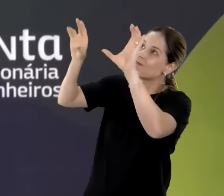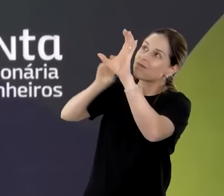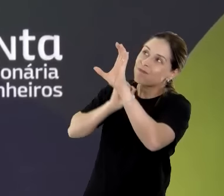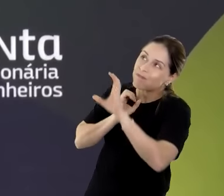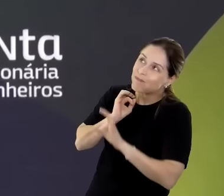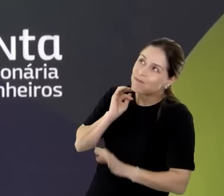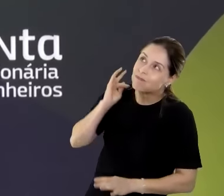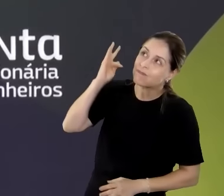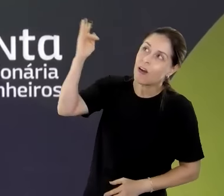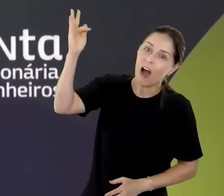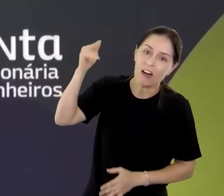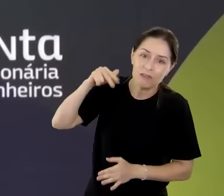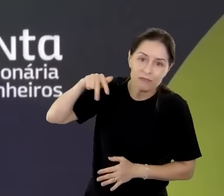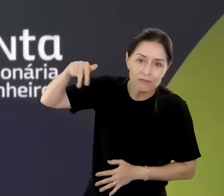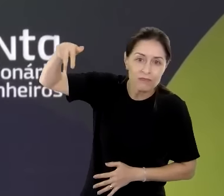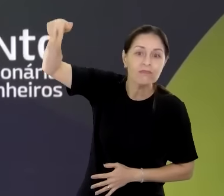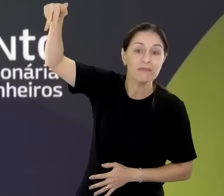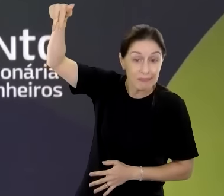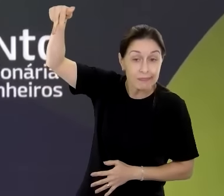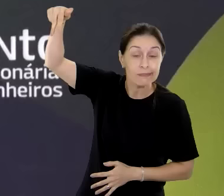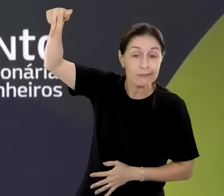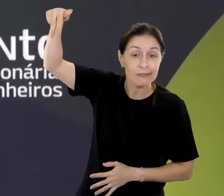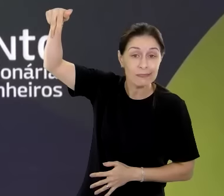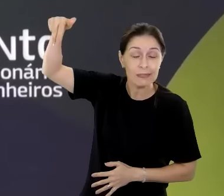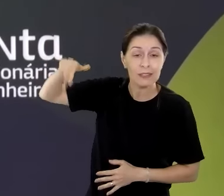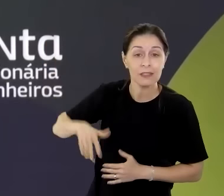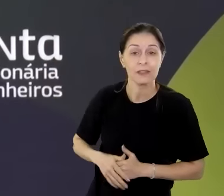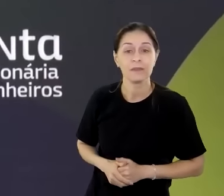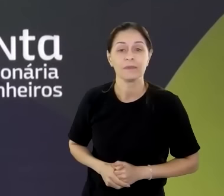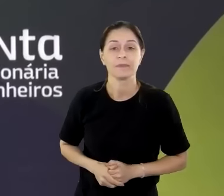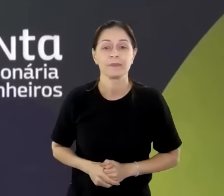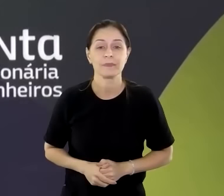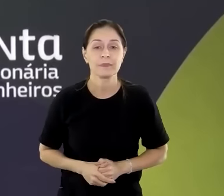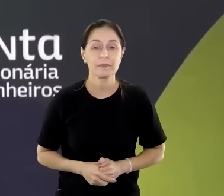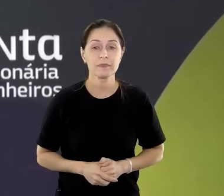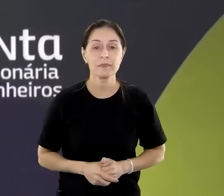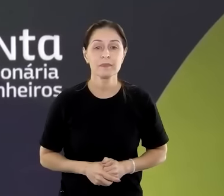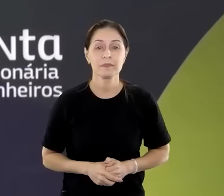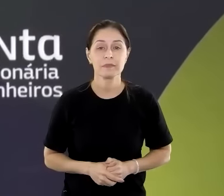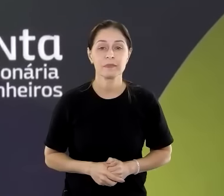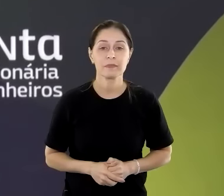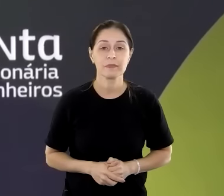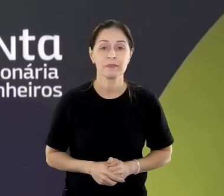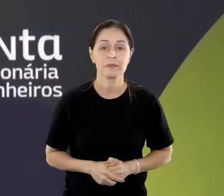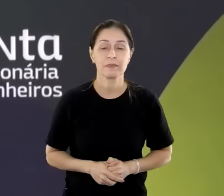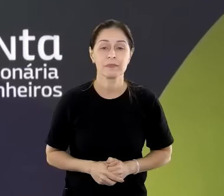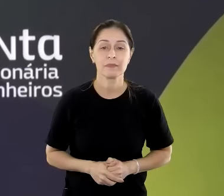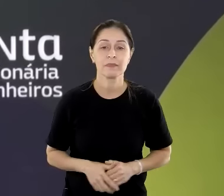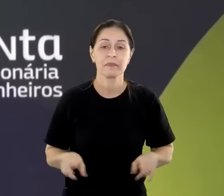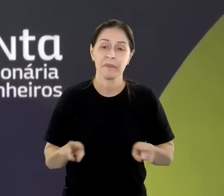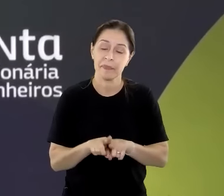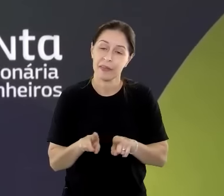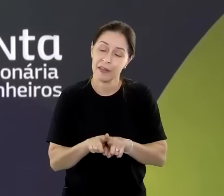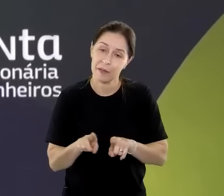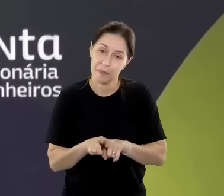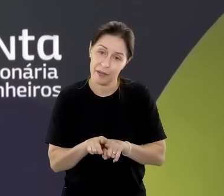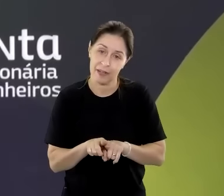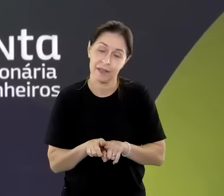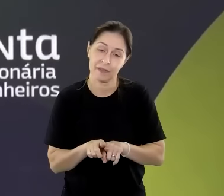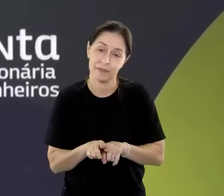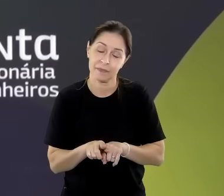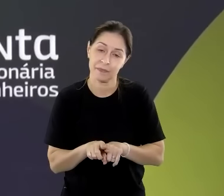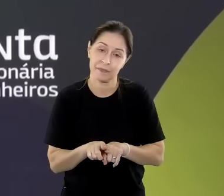gloriosa, imarcessível, eterna nos céus. E finalmente, um investimento,